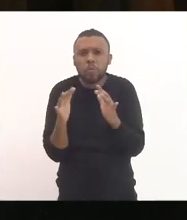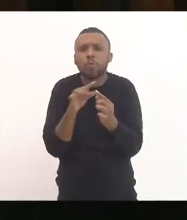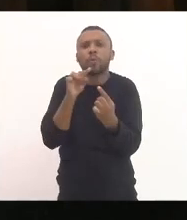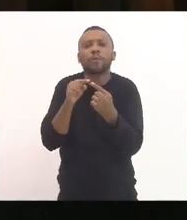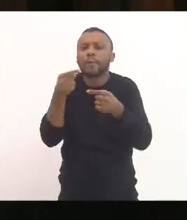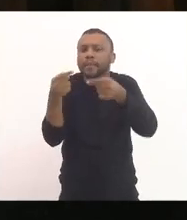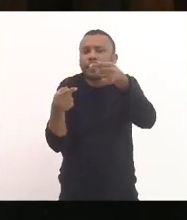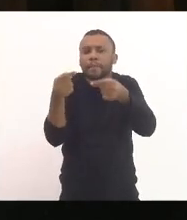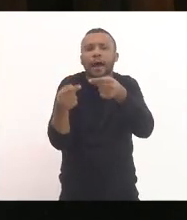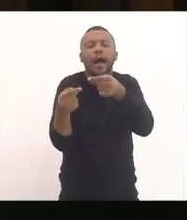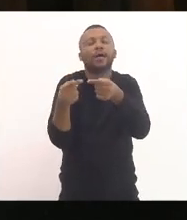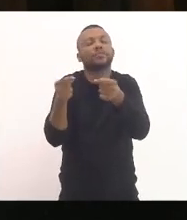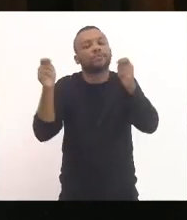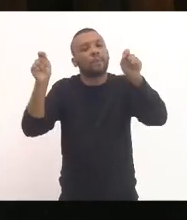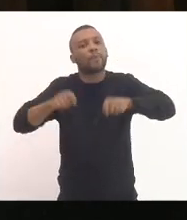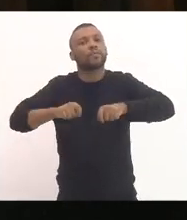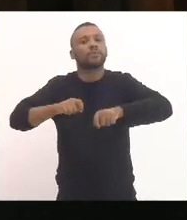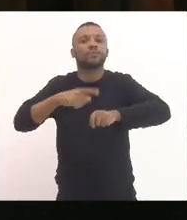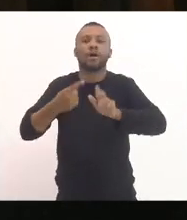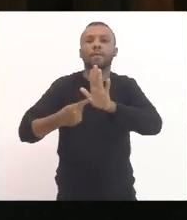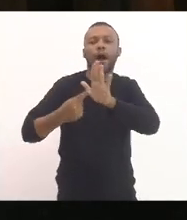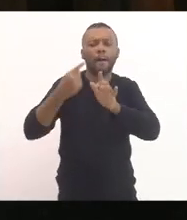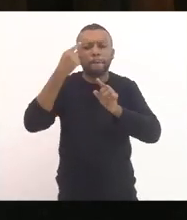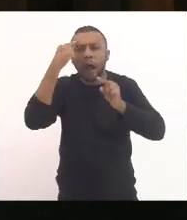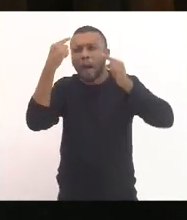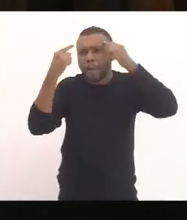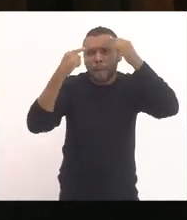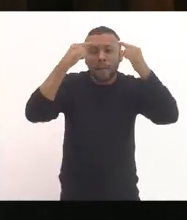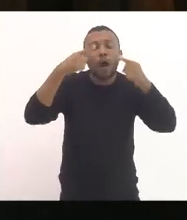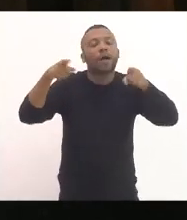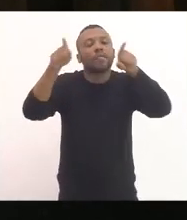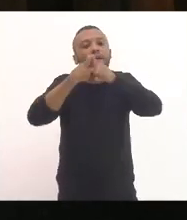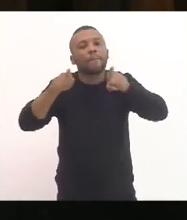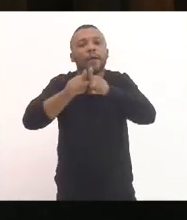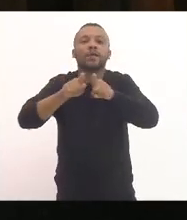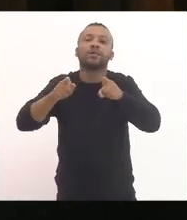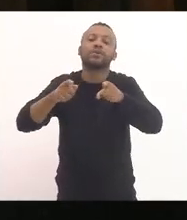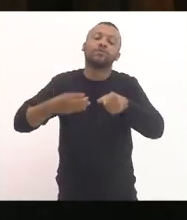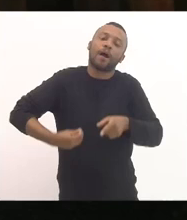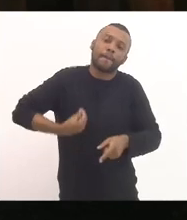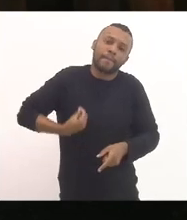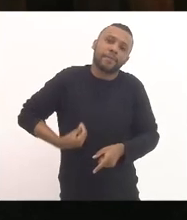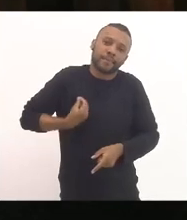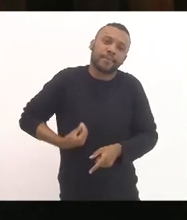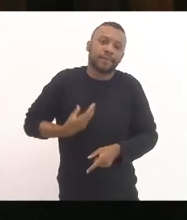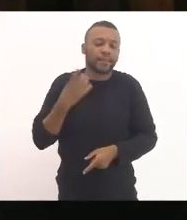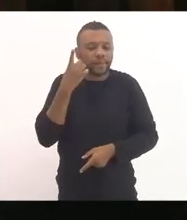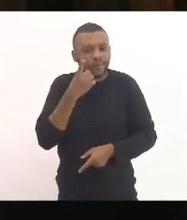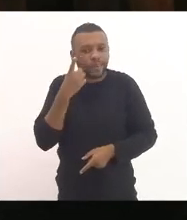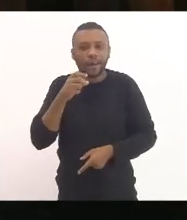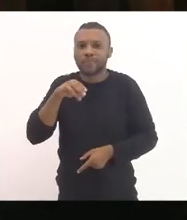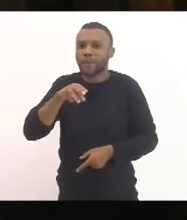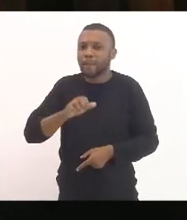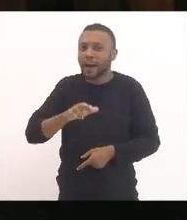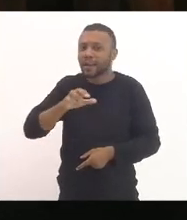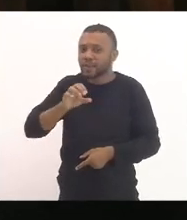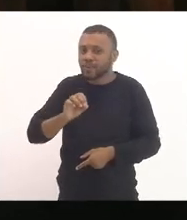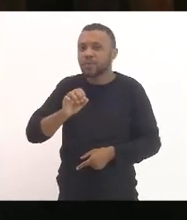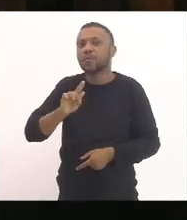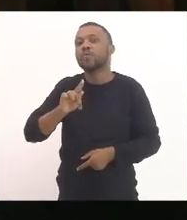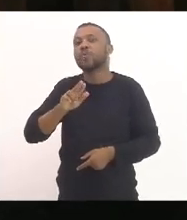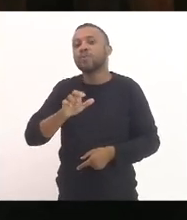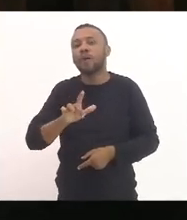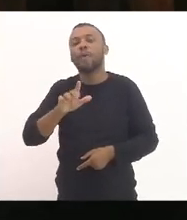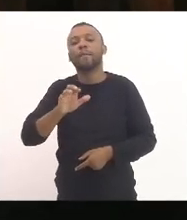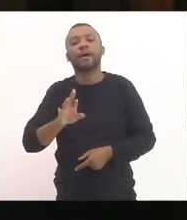trazendo ali a possibilidade de trazermos ideias inclusive com a presença do deputado Márcio Gualberto que esteve lá